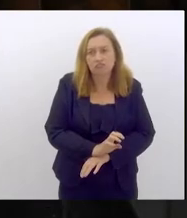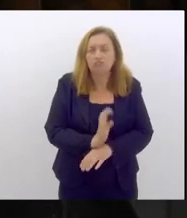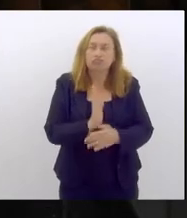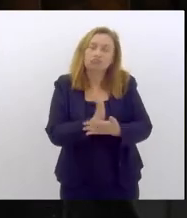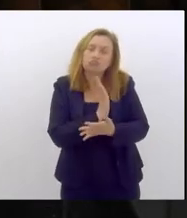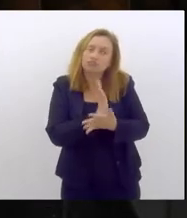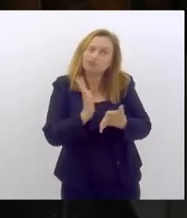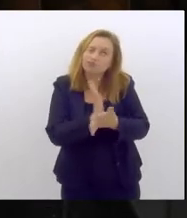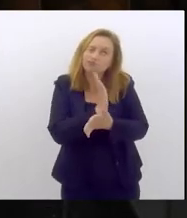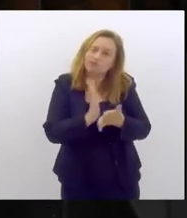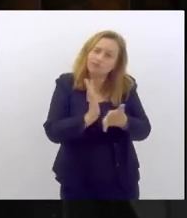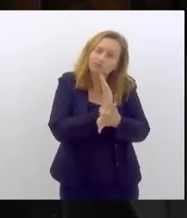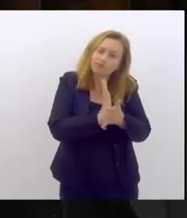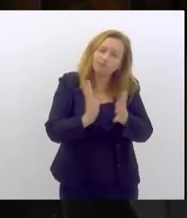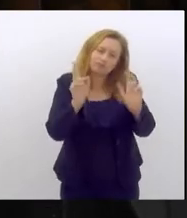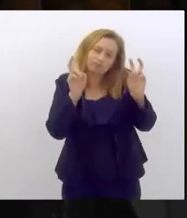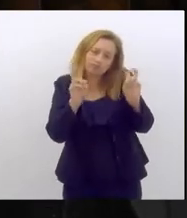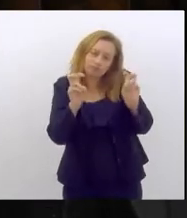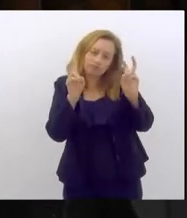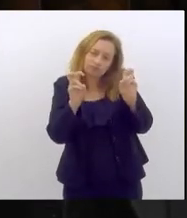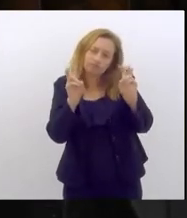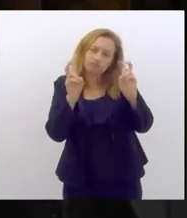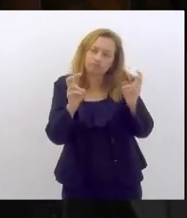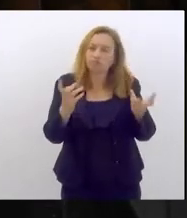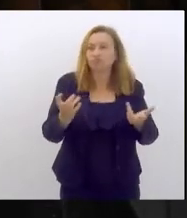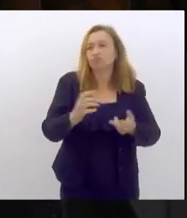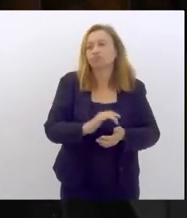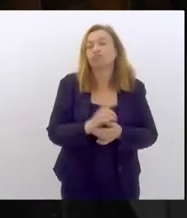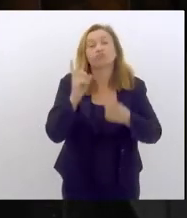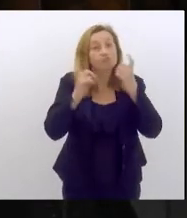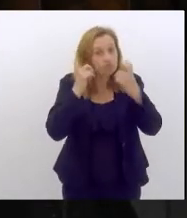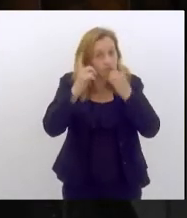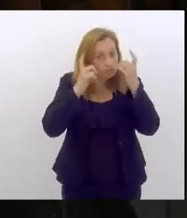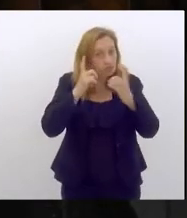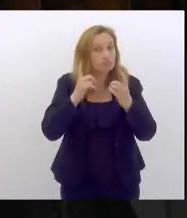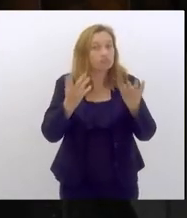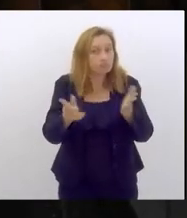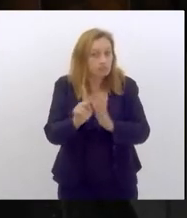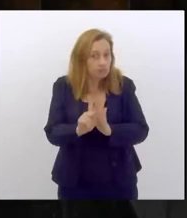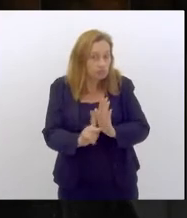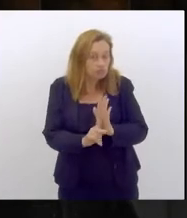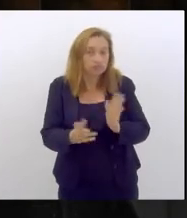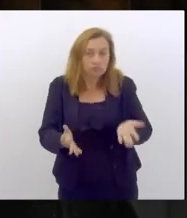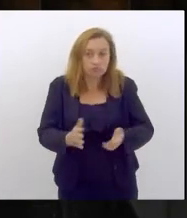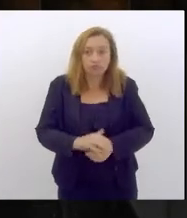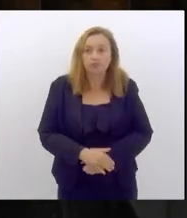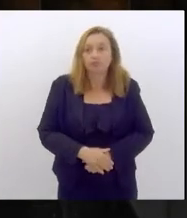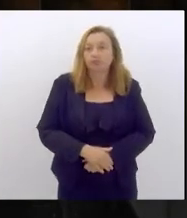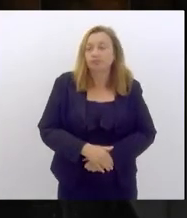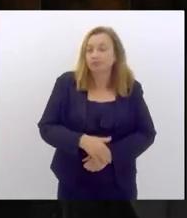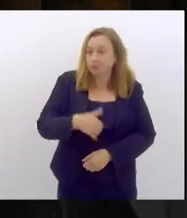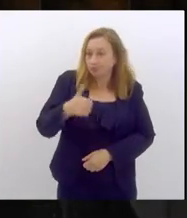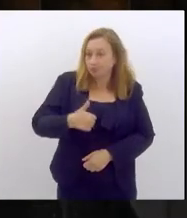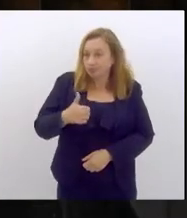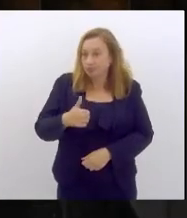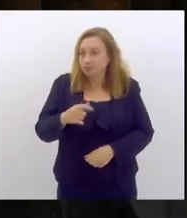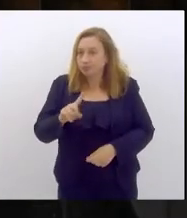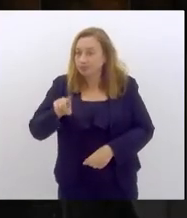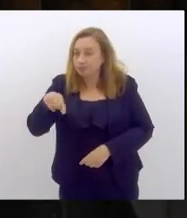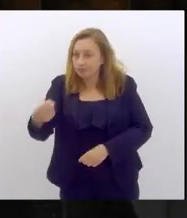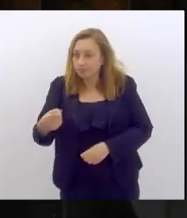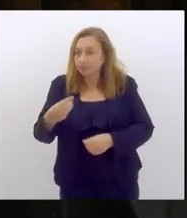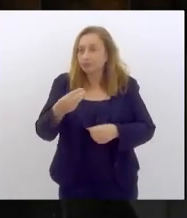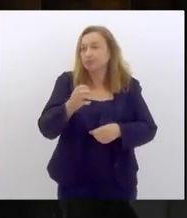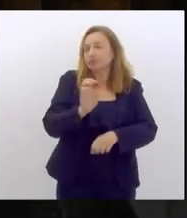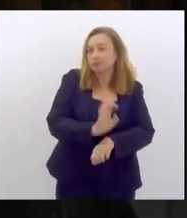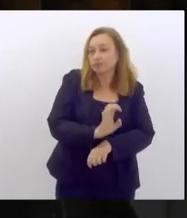algumas situações extremamente preocupantes nesse projeto. Primeiro, enquanto outros estados, estado do Rio Grande